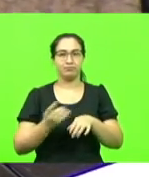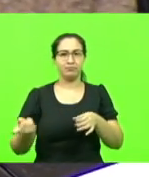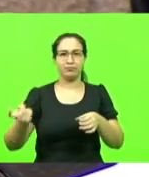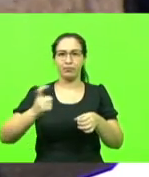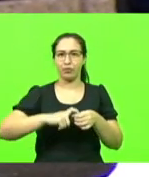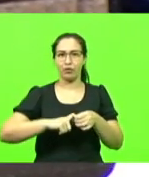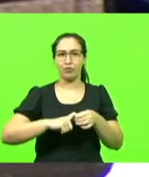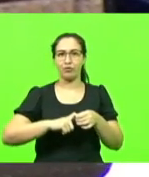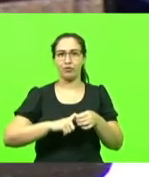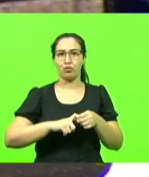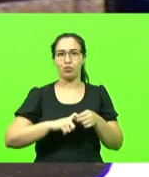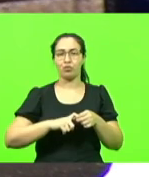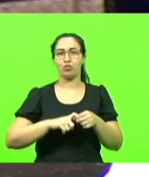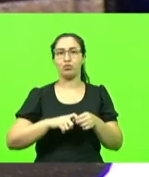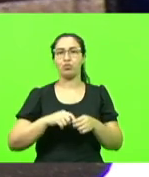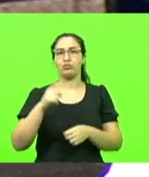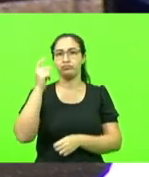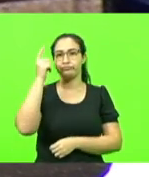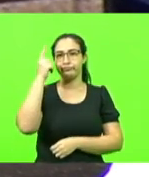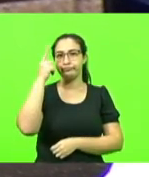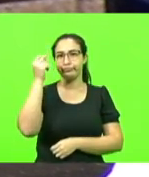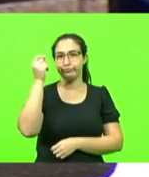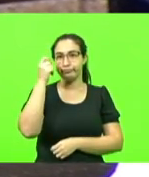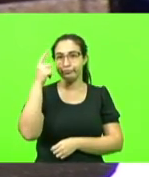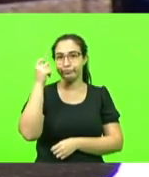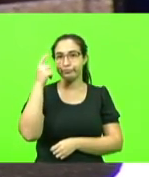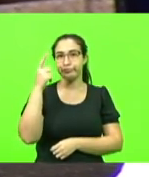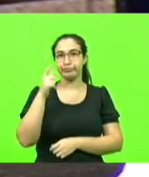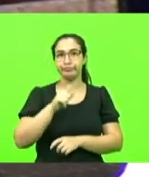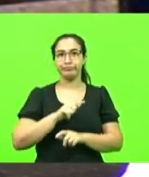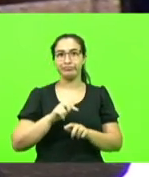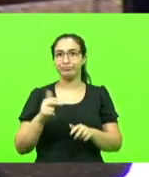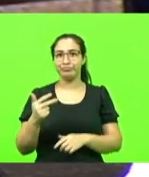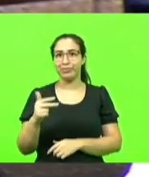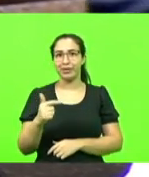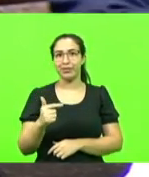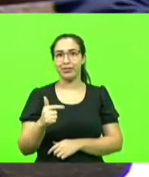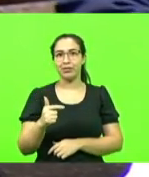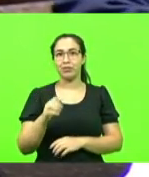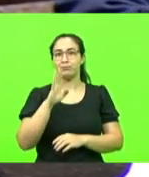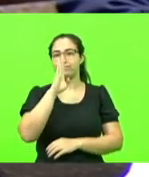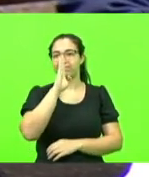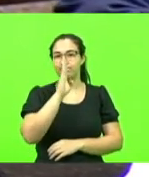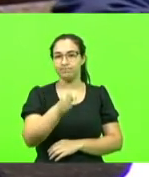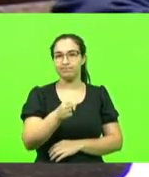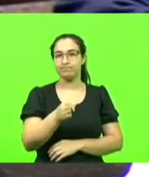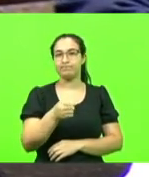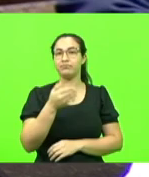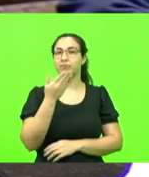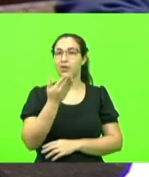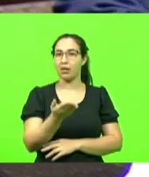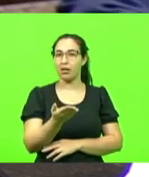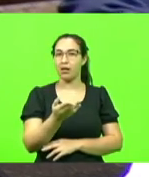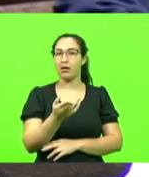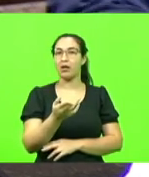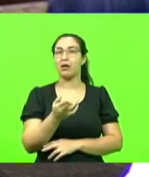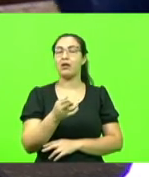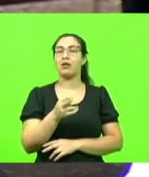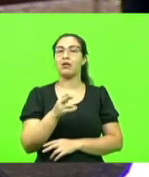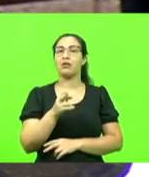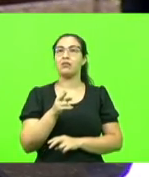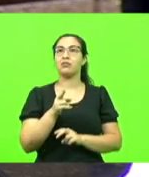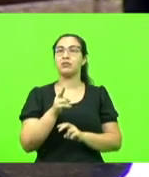das universidades. Mas agora eu quero fazer um direcionamento especial à nossa universidade estadual,